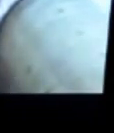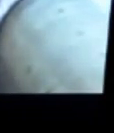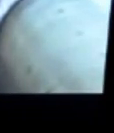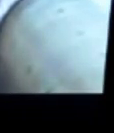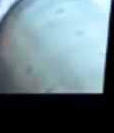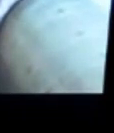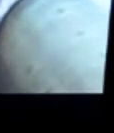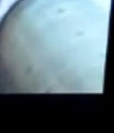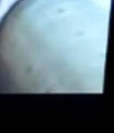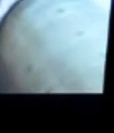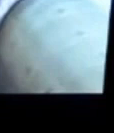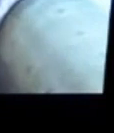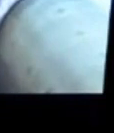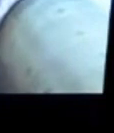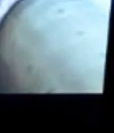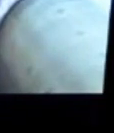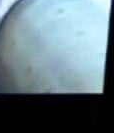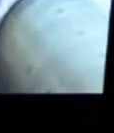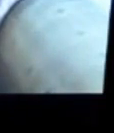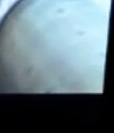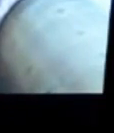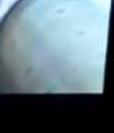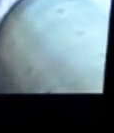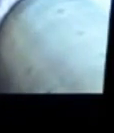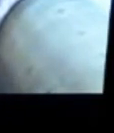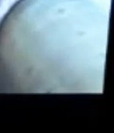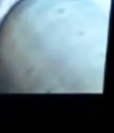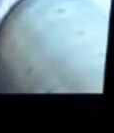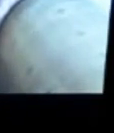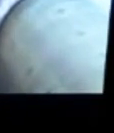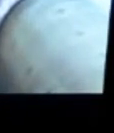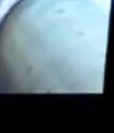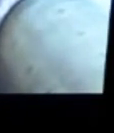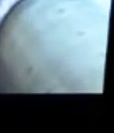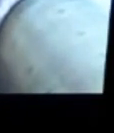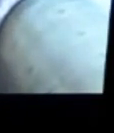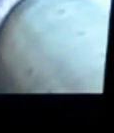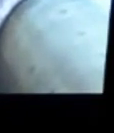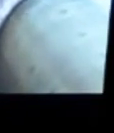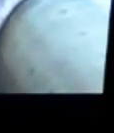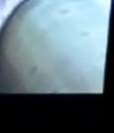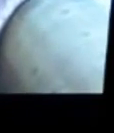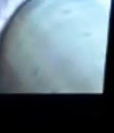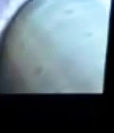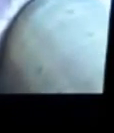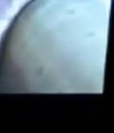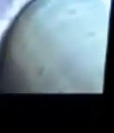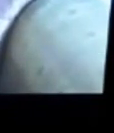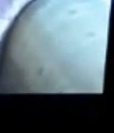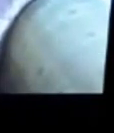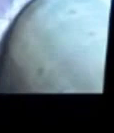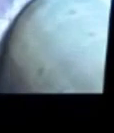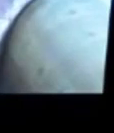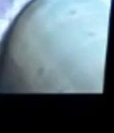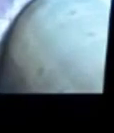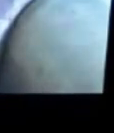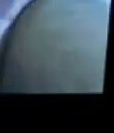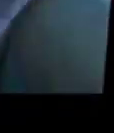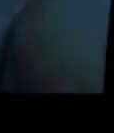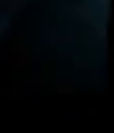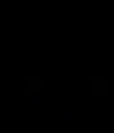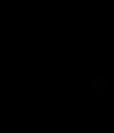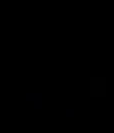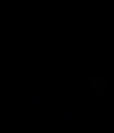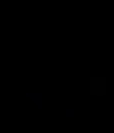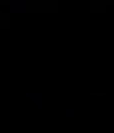mas naquele tempo não falava em asfalto, falava em melhorar. Melhorar, mas ficou até hoje estrada de